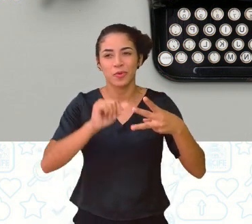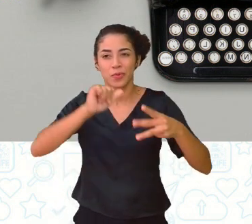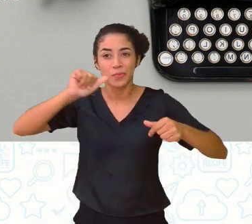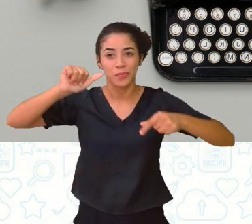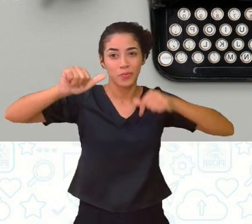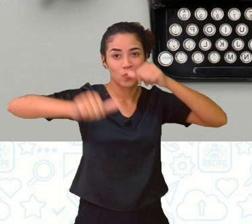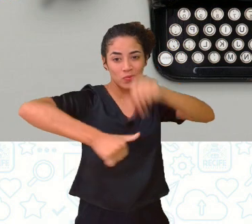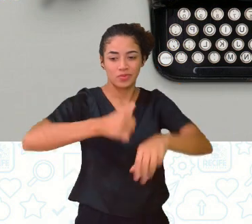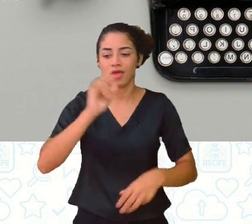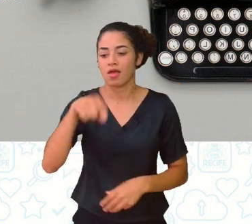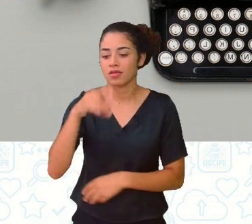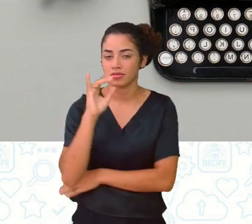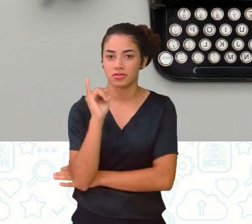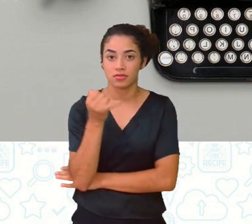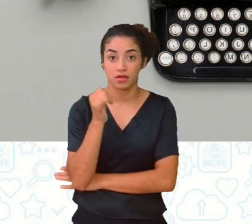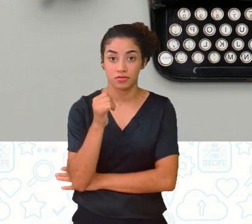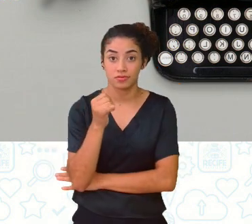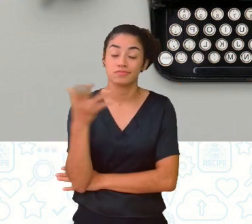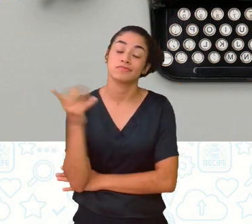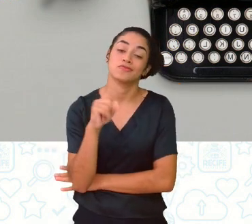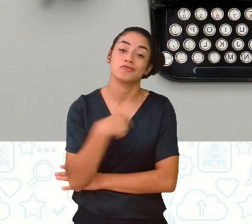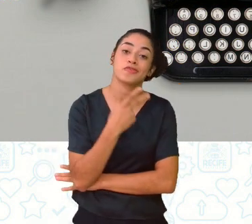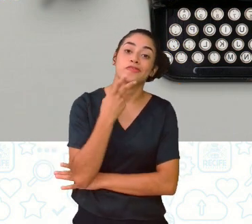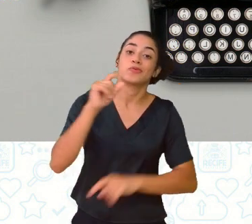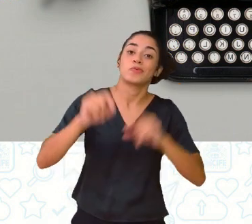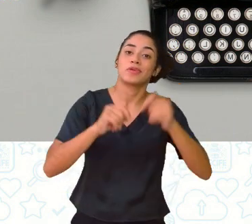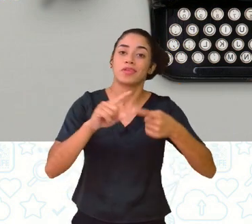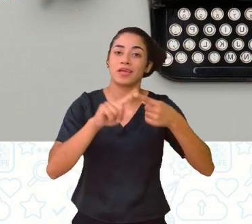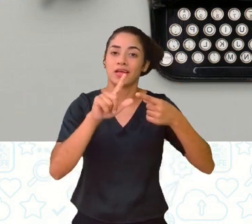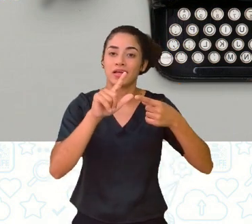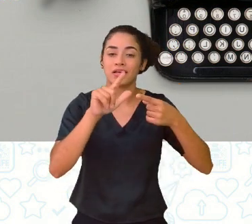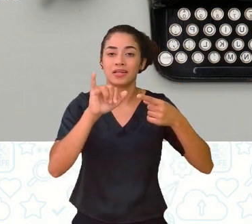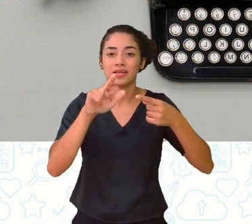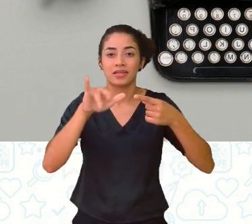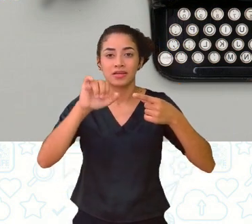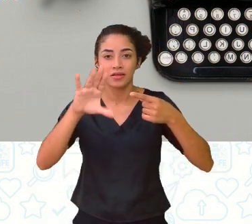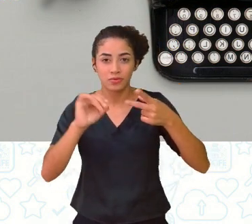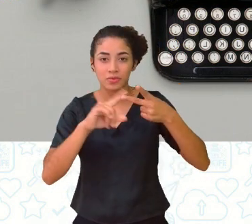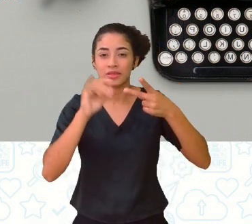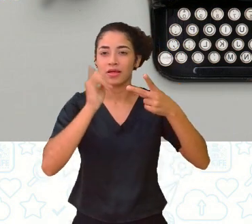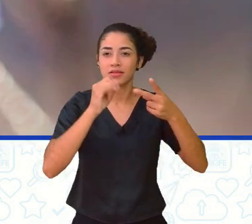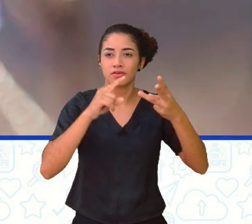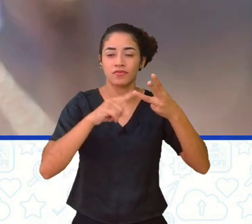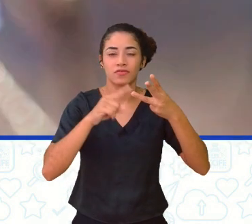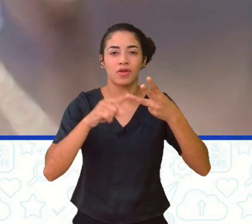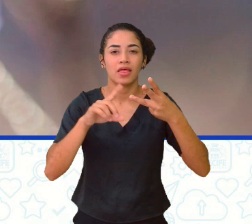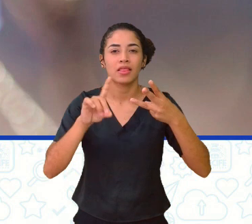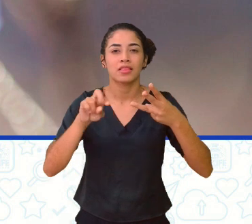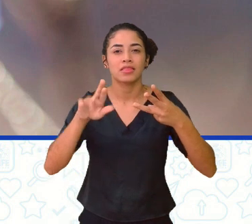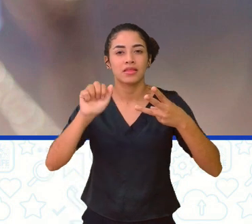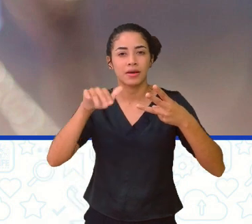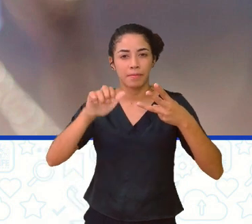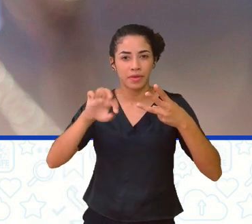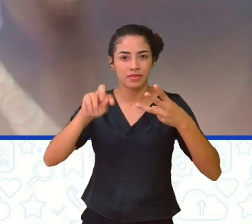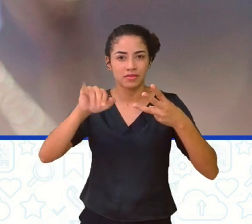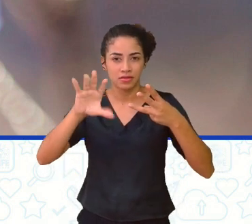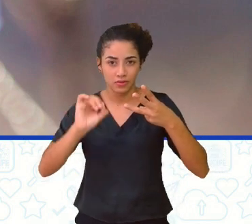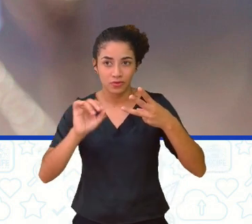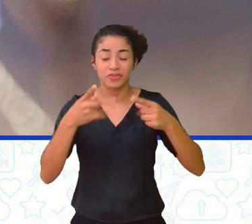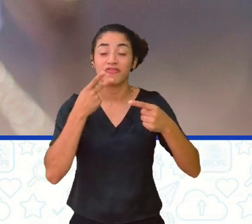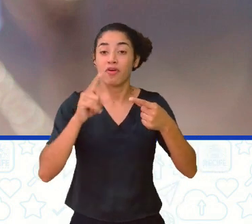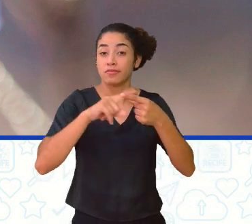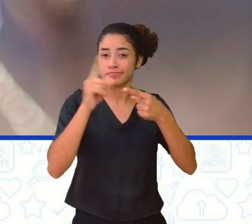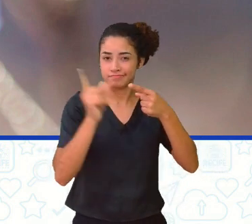como narrativo. Então, a gente pode dizer que a gente tem o lírico, o narrativo e o dramático. Quando a gente fala em gênero